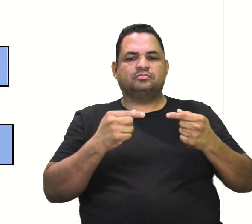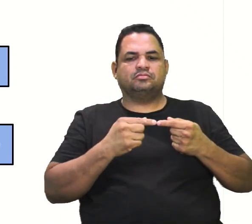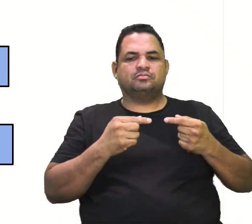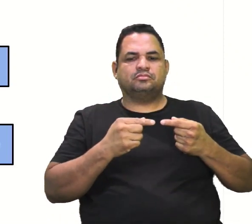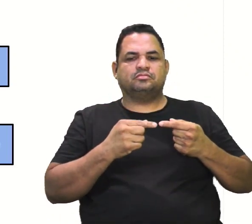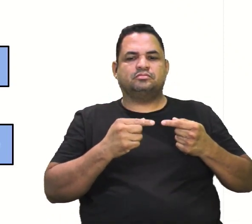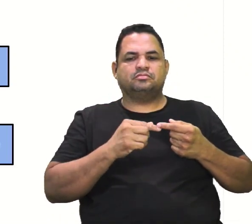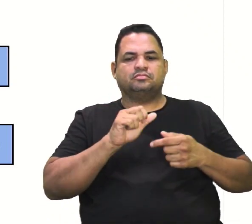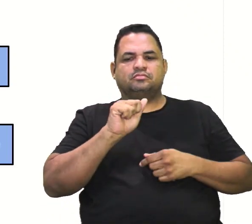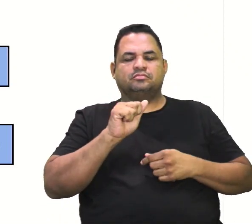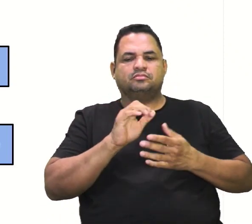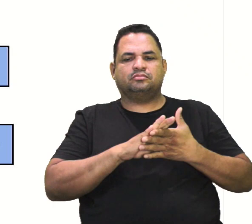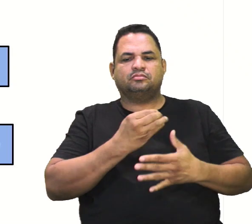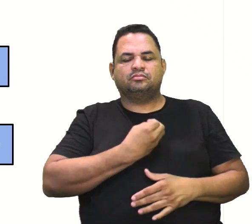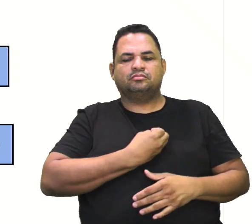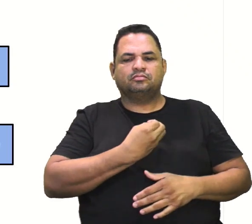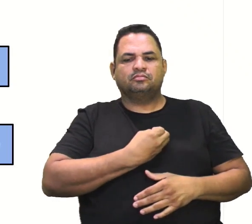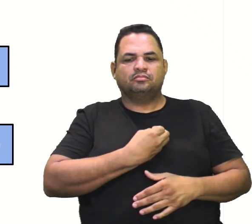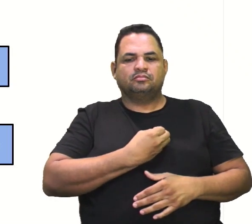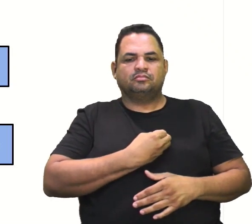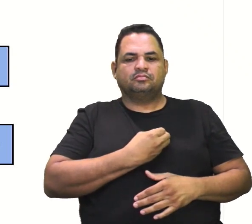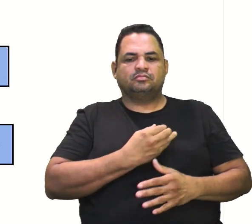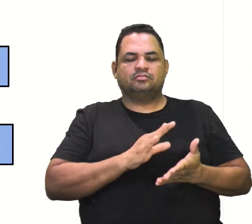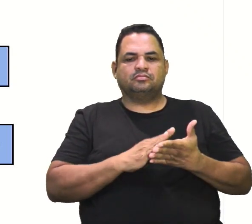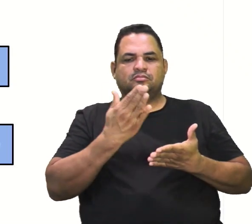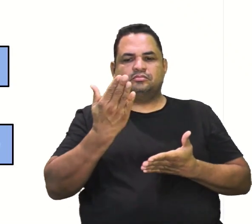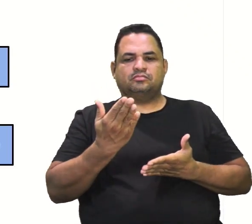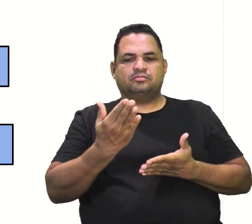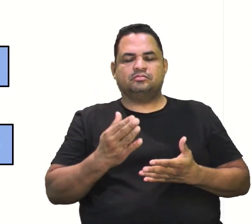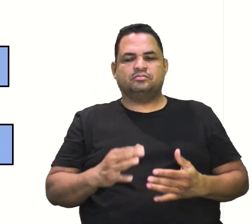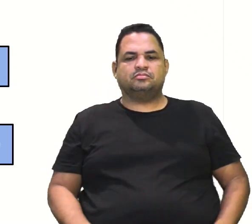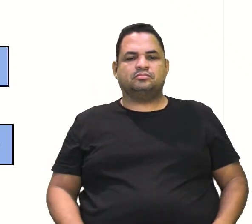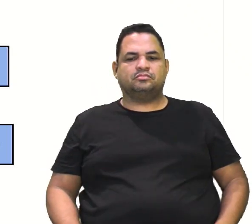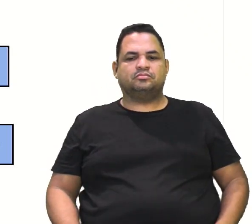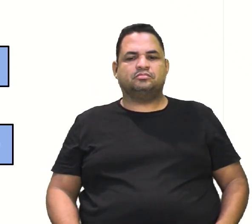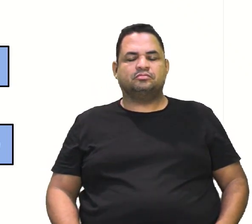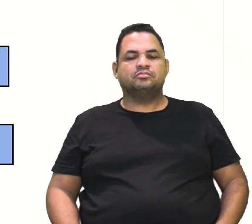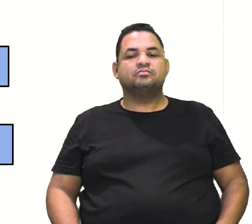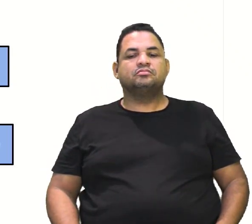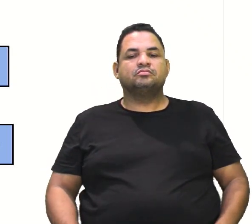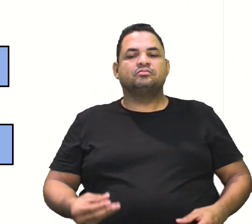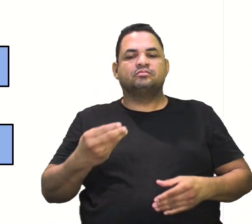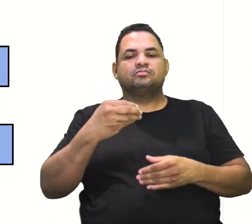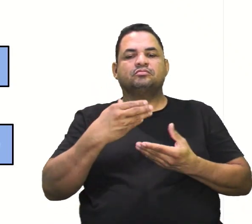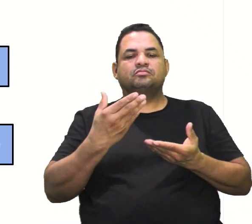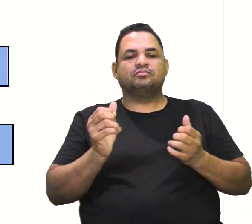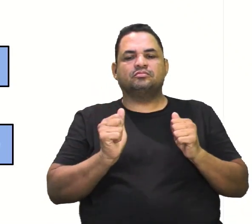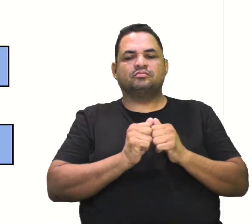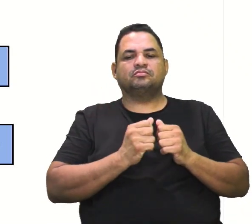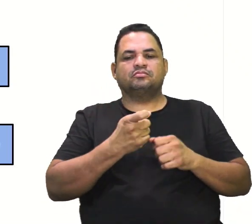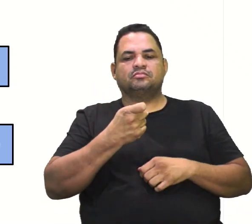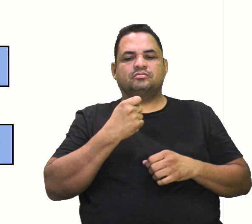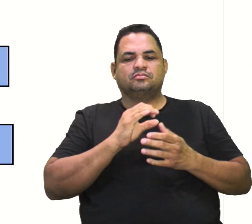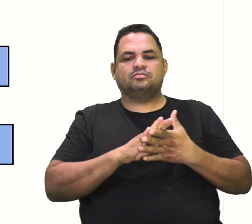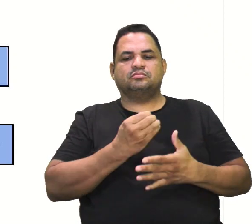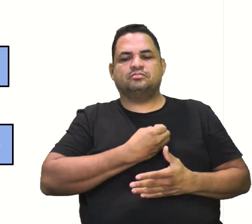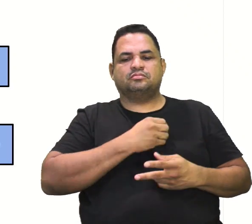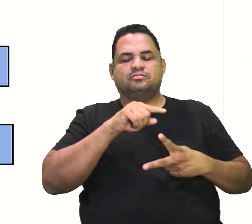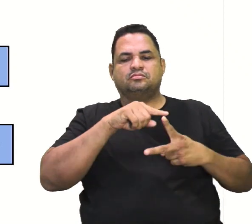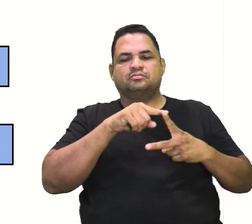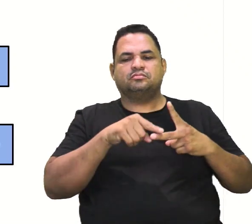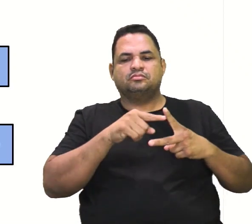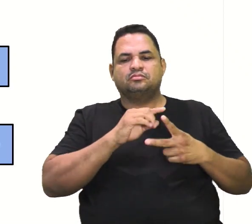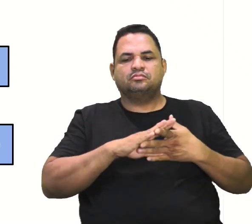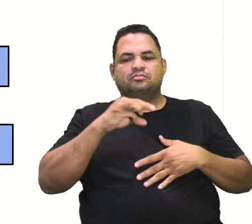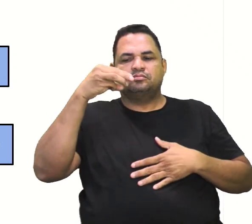no A aqui, ó, esse valor numérico que está envolvendo o x, vai ser o nosso coeficiente angular